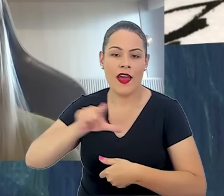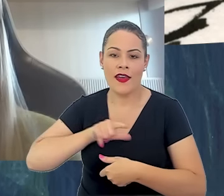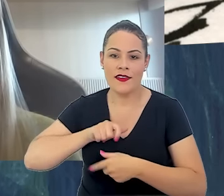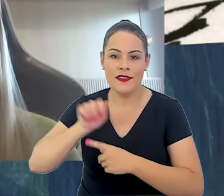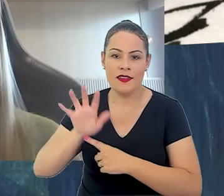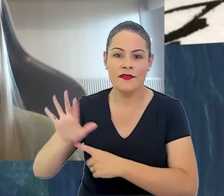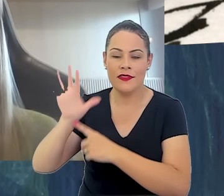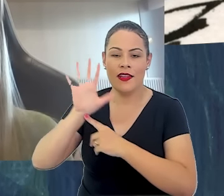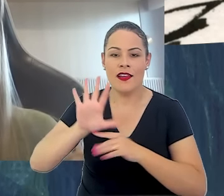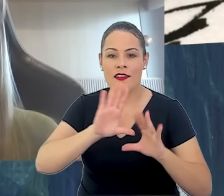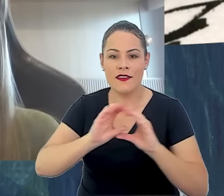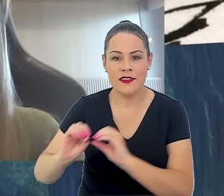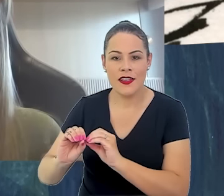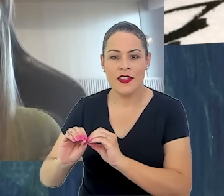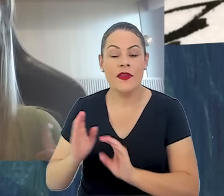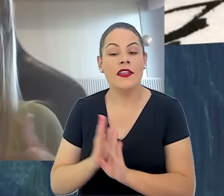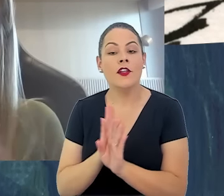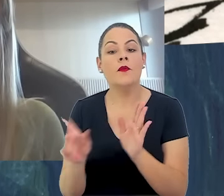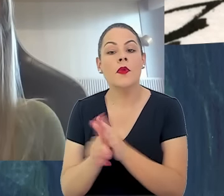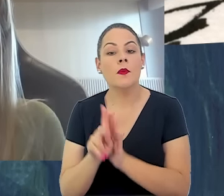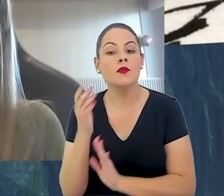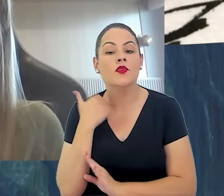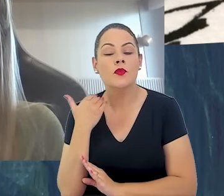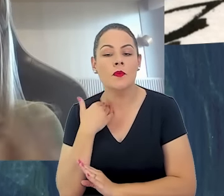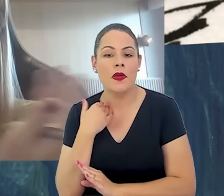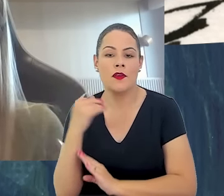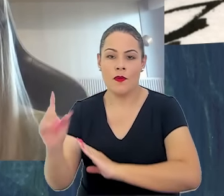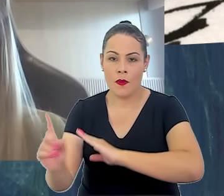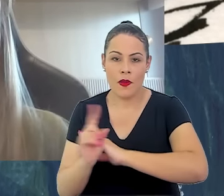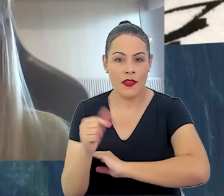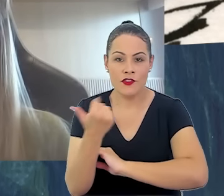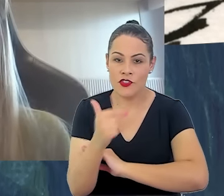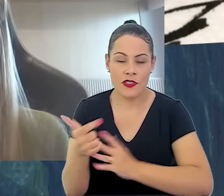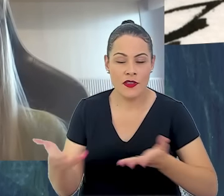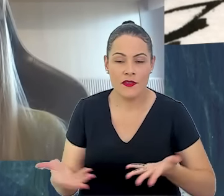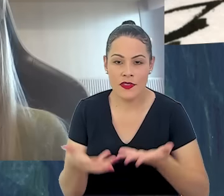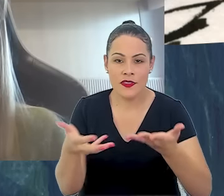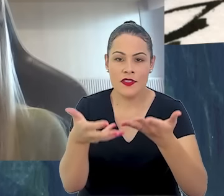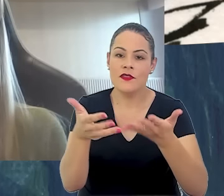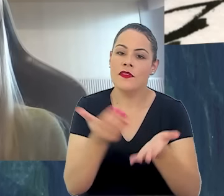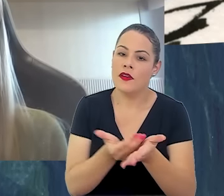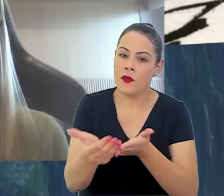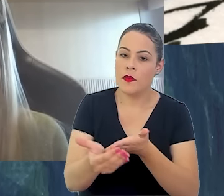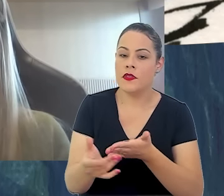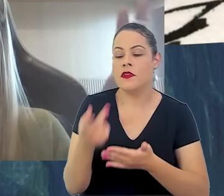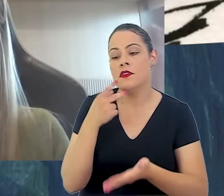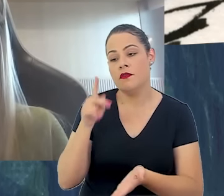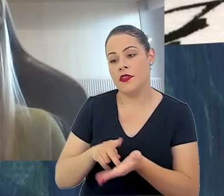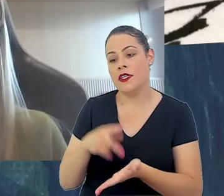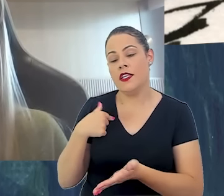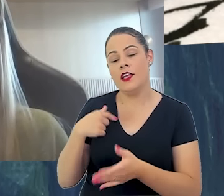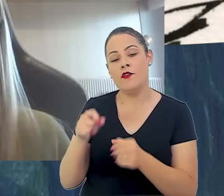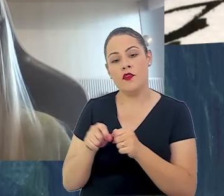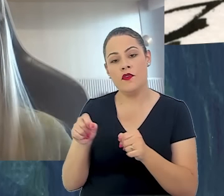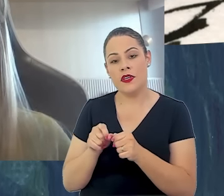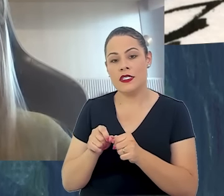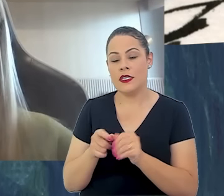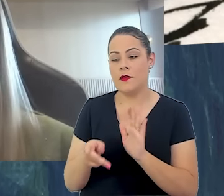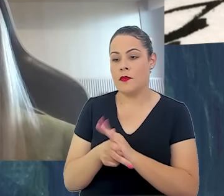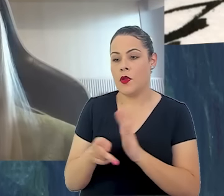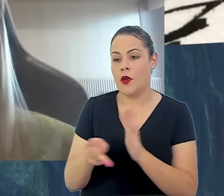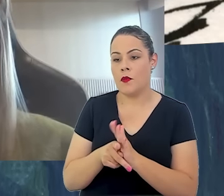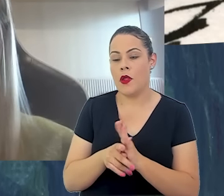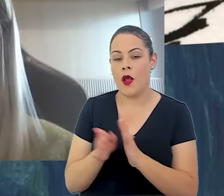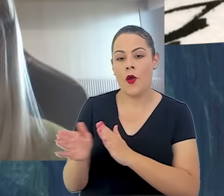zero, né? Então, o próprio banco, para um cliente que não tem essas iniciativas, eu provavelmente vou ter que netar, né,